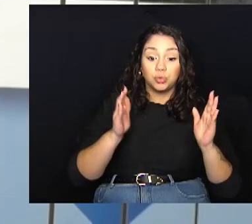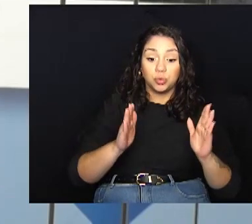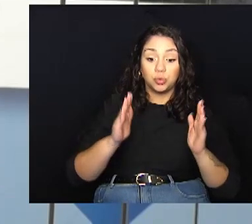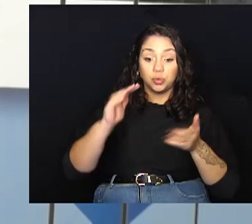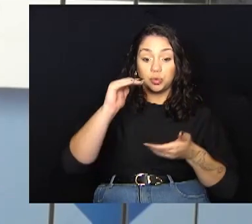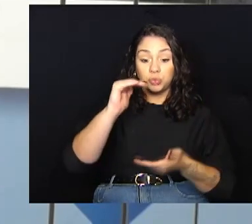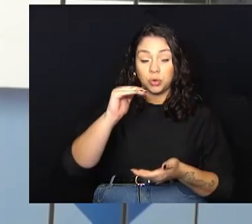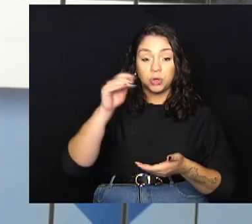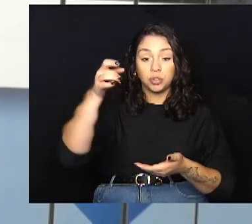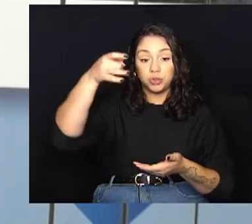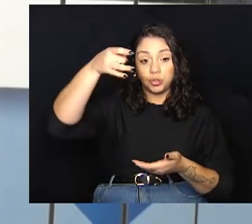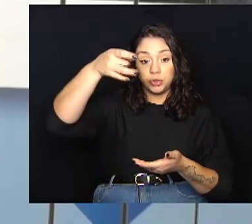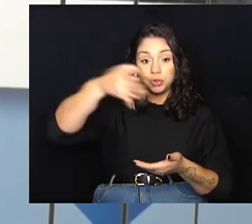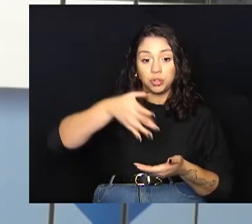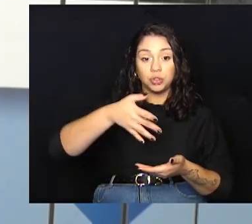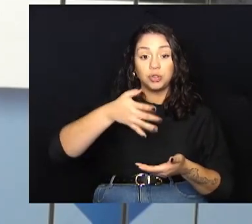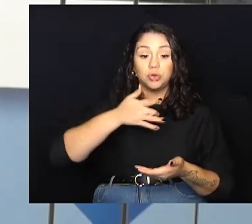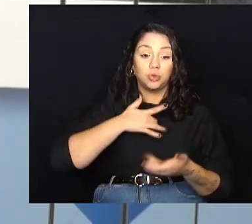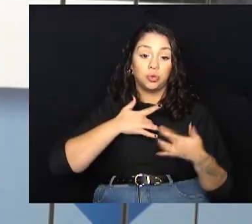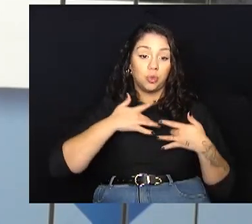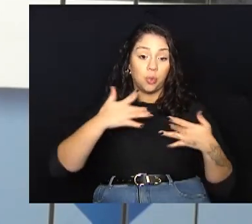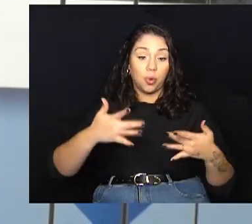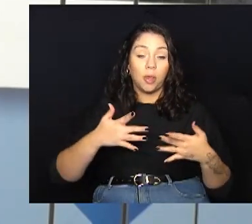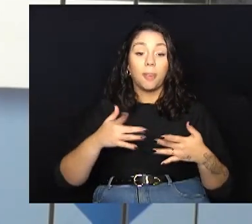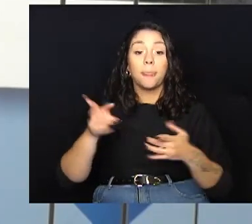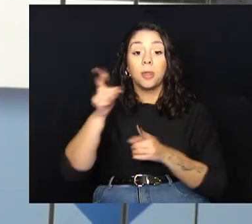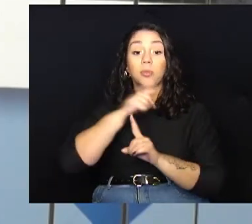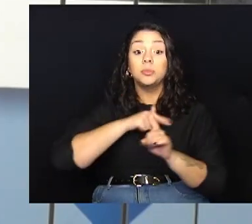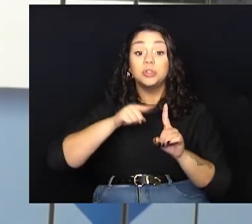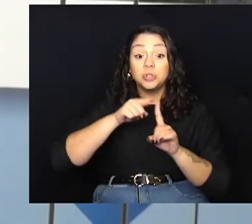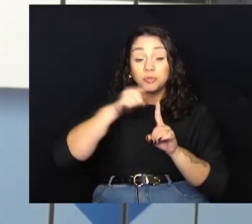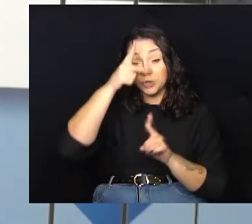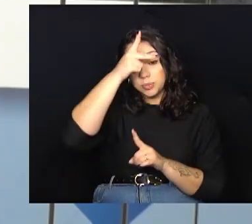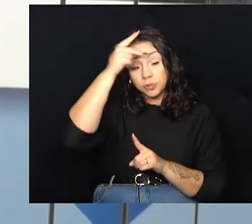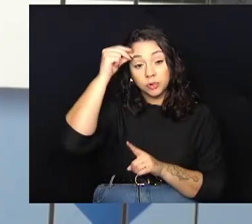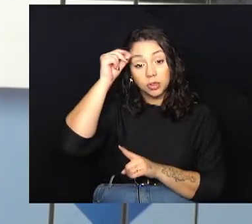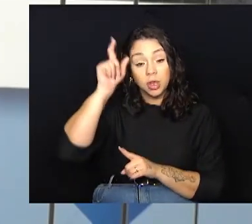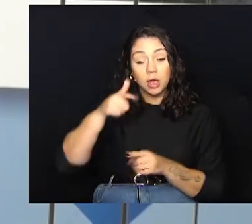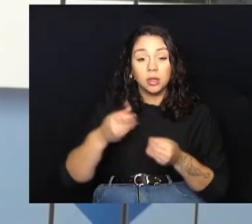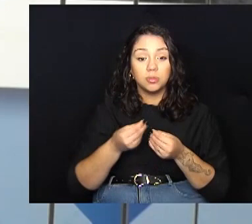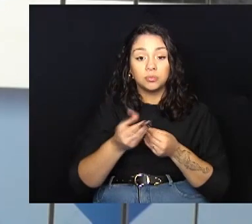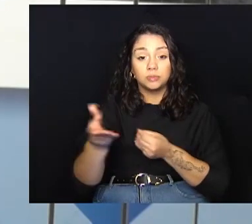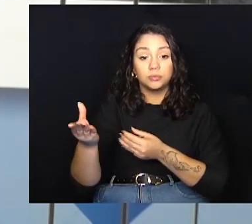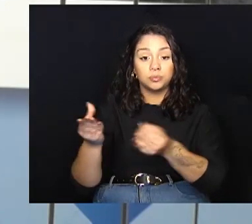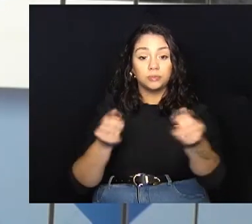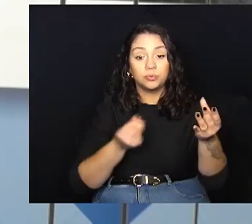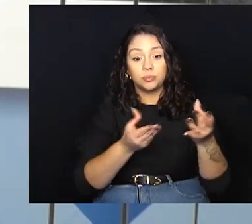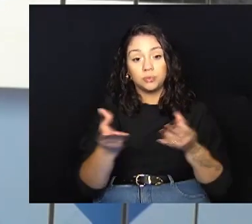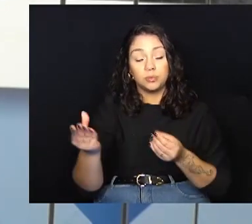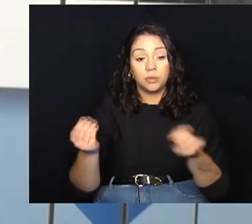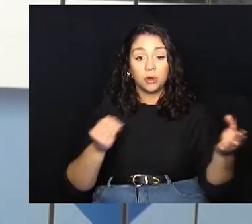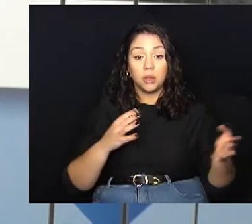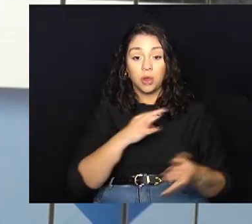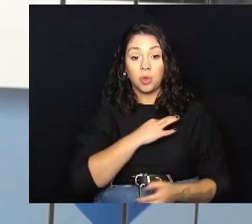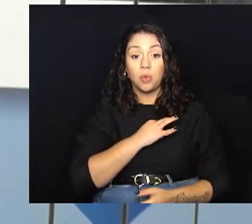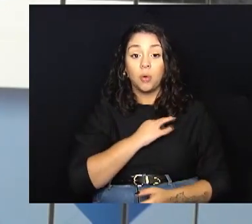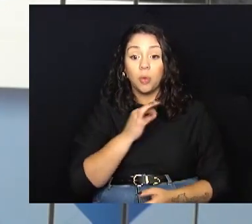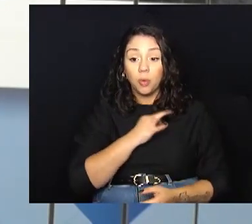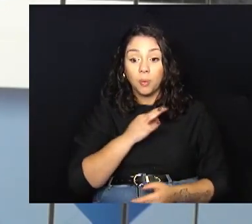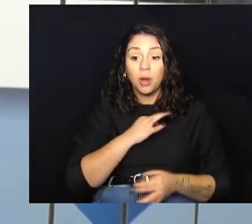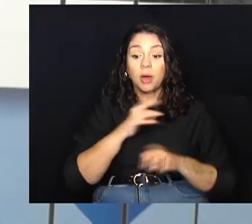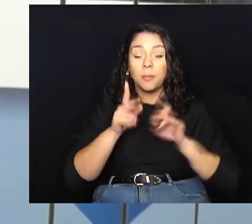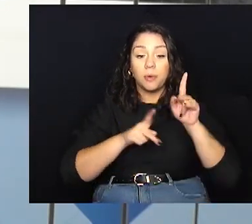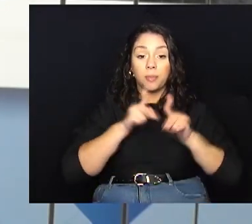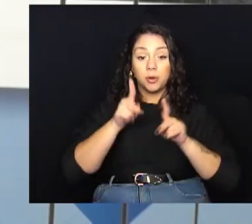estão lá no site da Prefeitura de Campinas e a meta da prefeitura é distribuir as roupas de inverno e cobertores a população